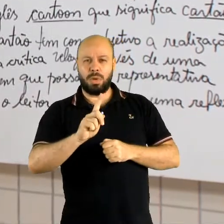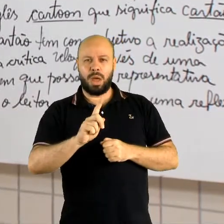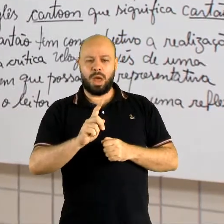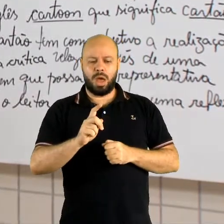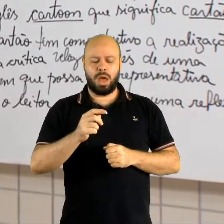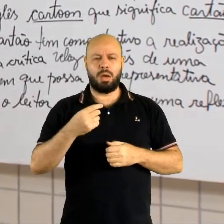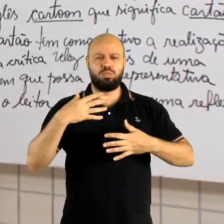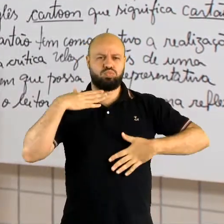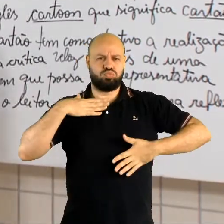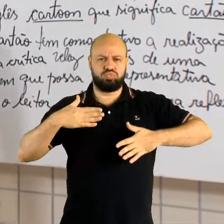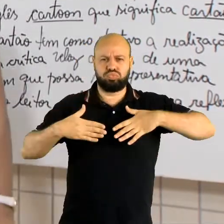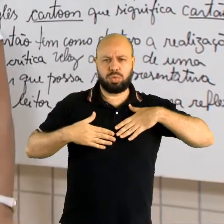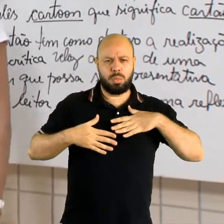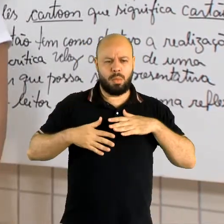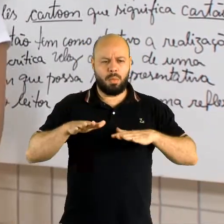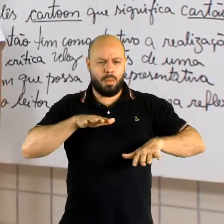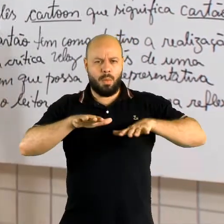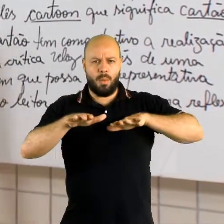gestos, sons,